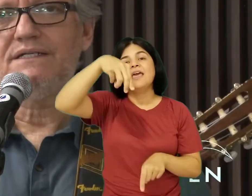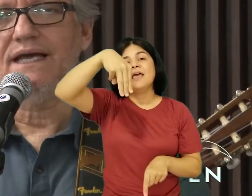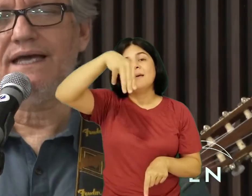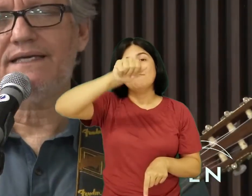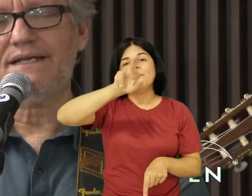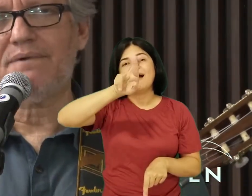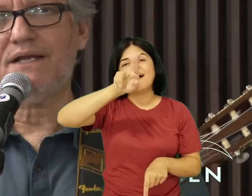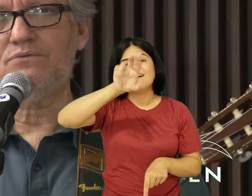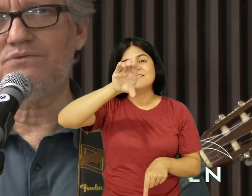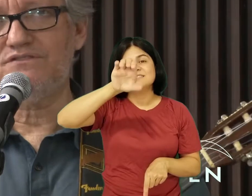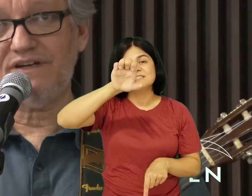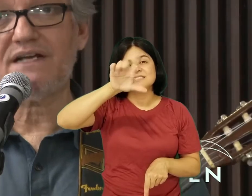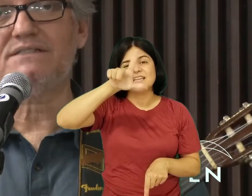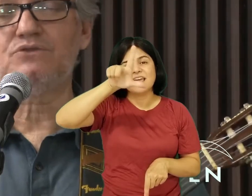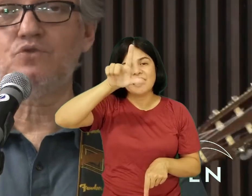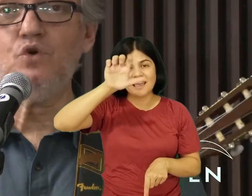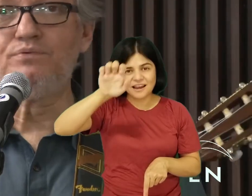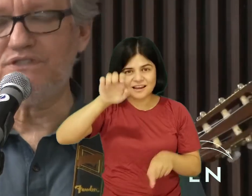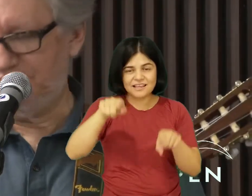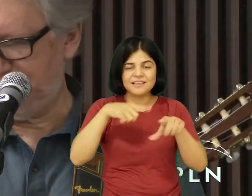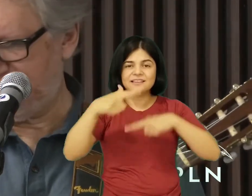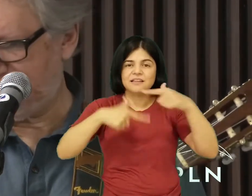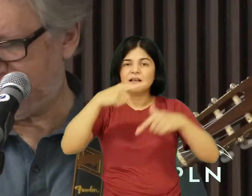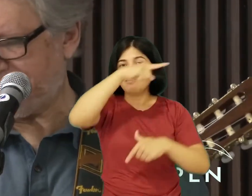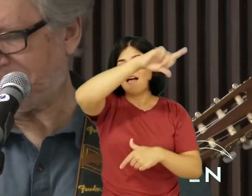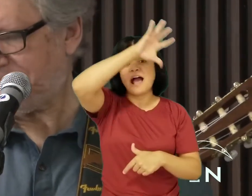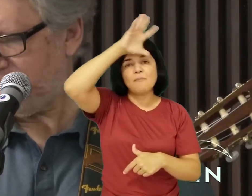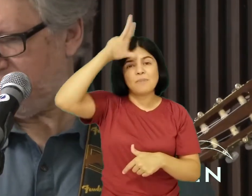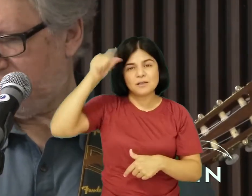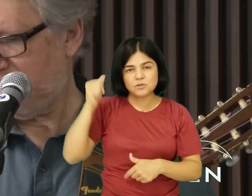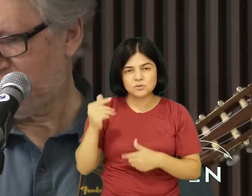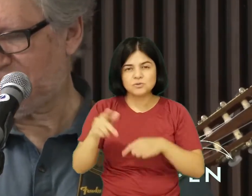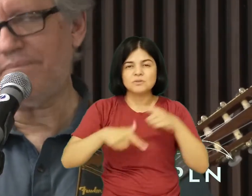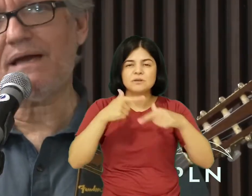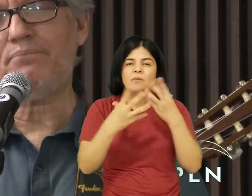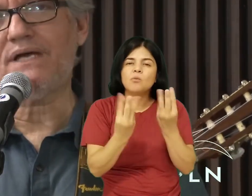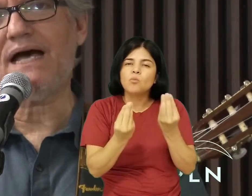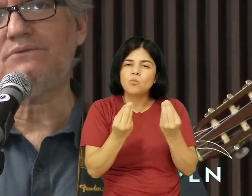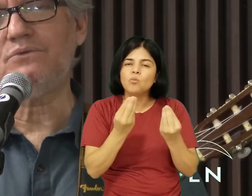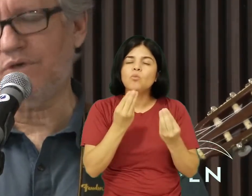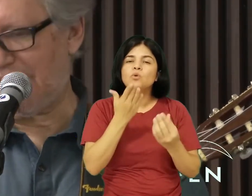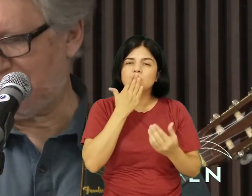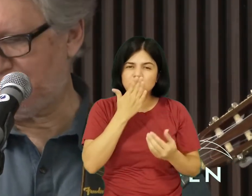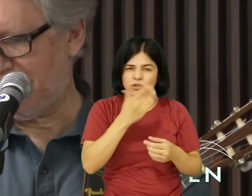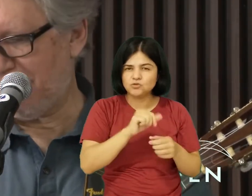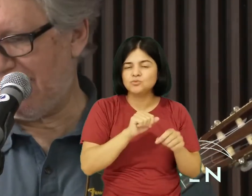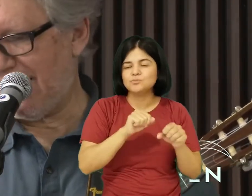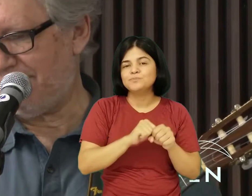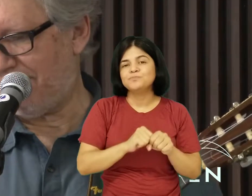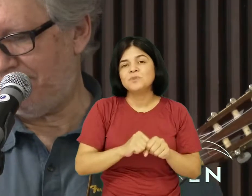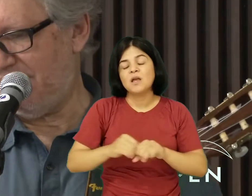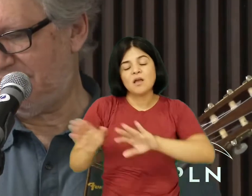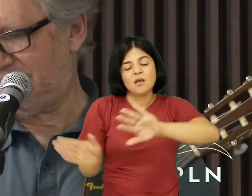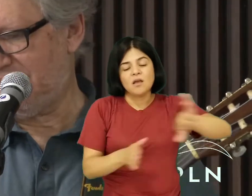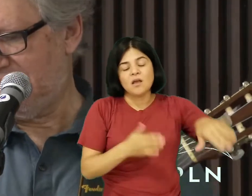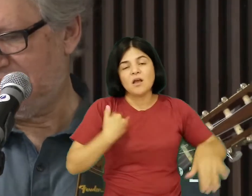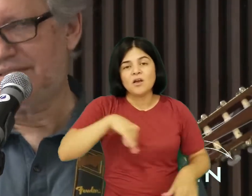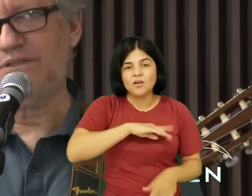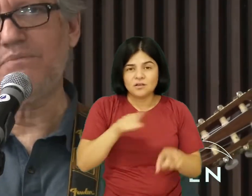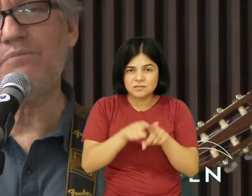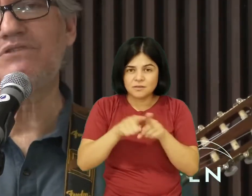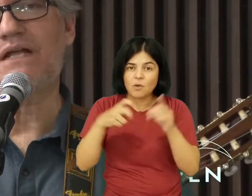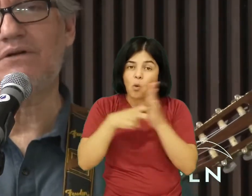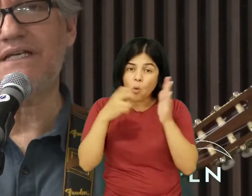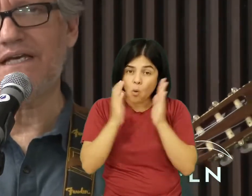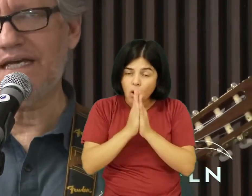Cachoeira, que trabalha com diversos grupos indígenas. Temos também apoiado e orado pela Bené e Papis, que